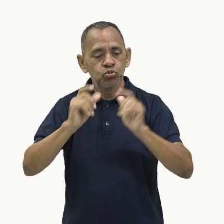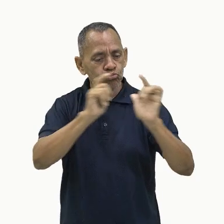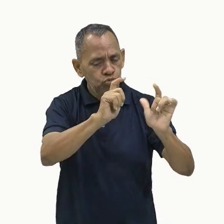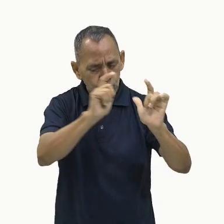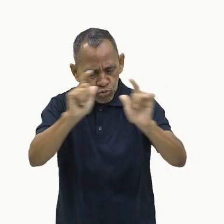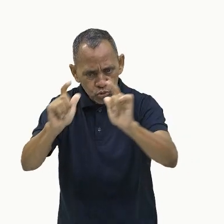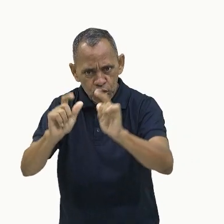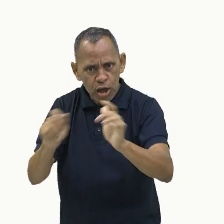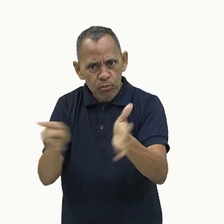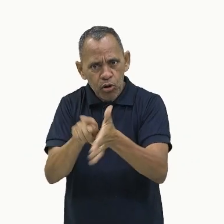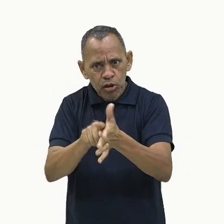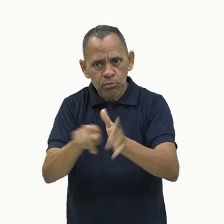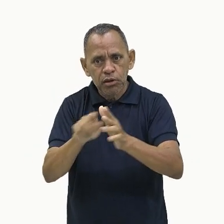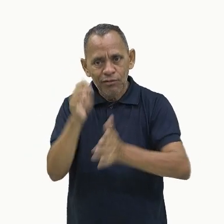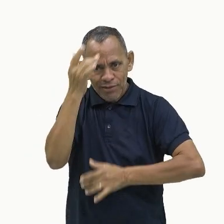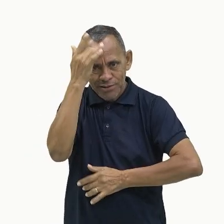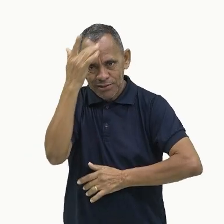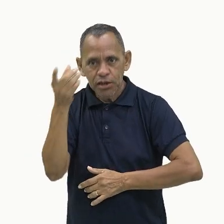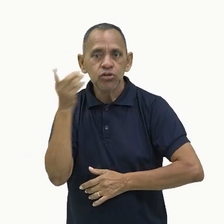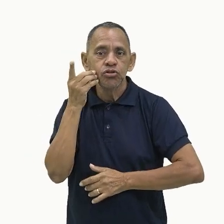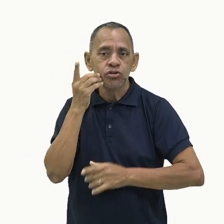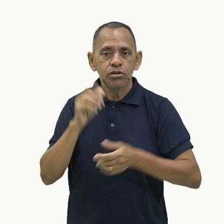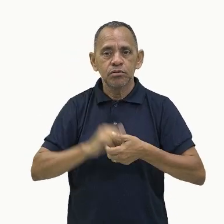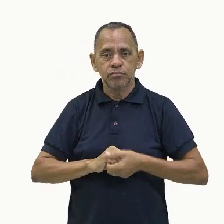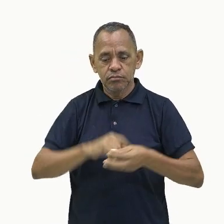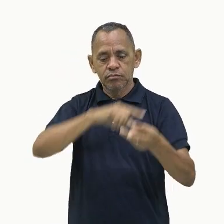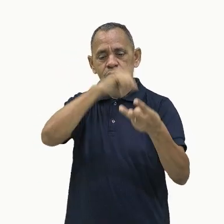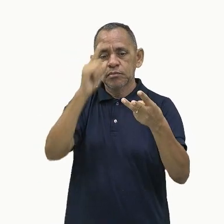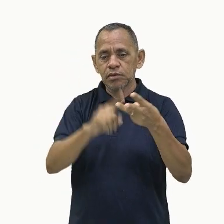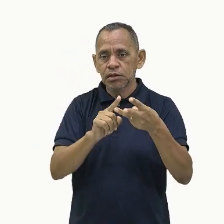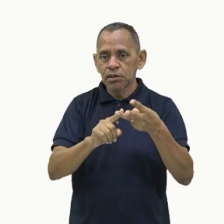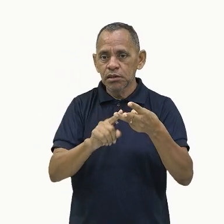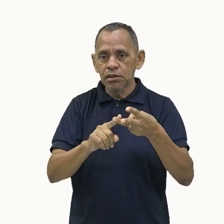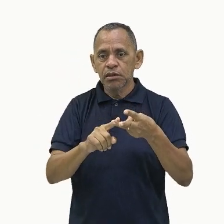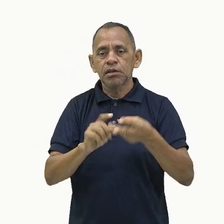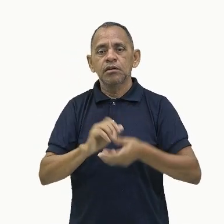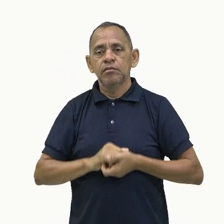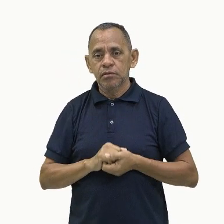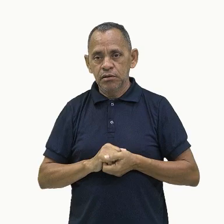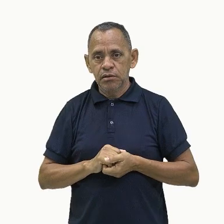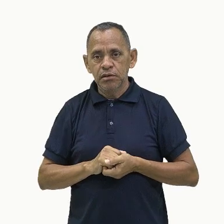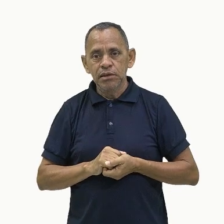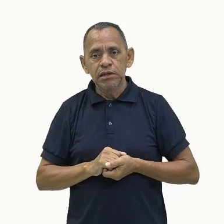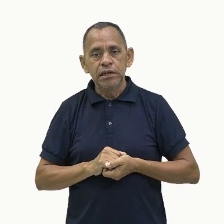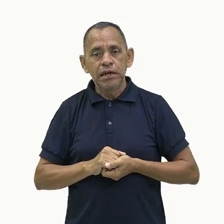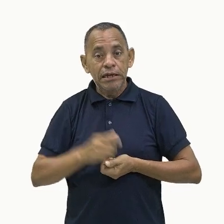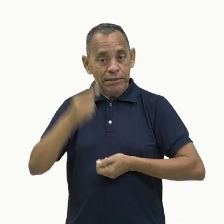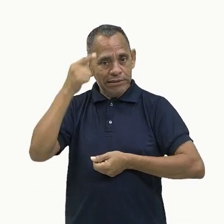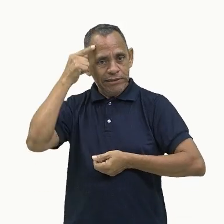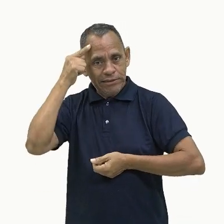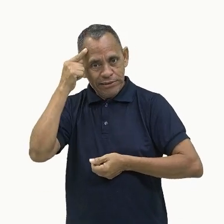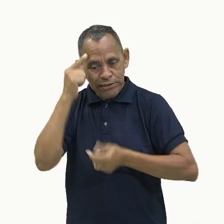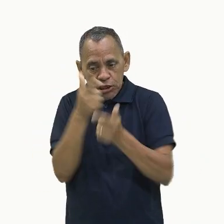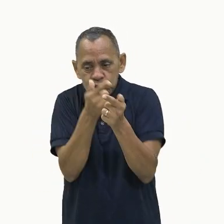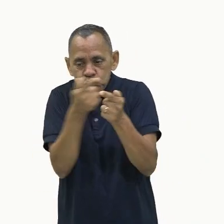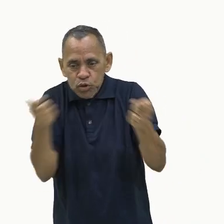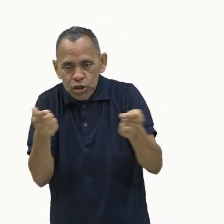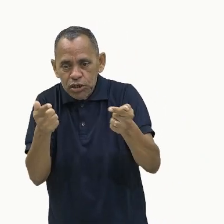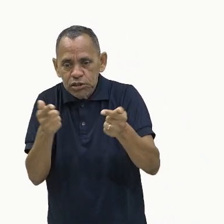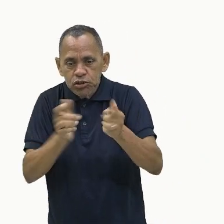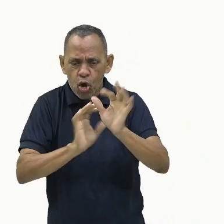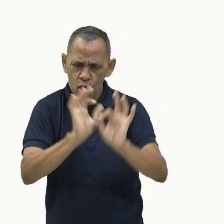para facilitar o dia a dia. 3, seiso, que é o senso de limpeza, significa